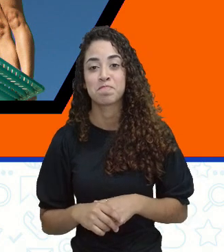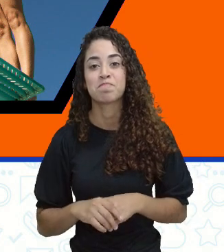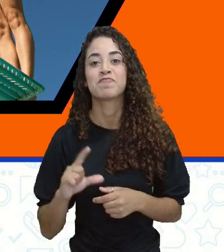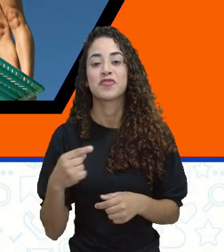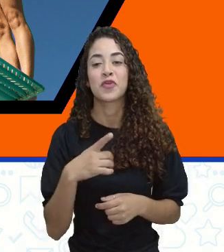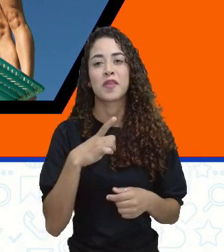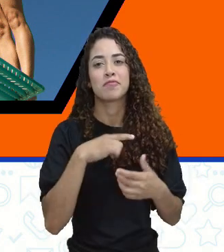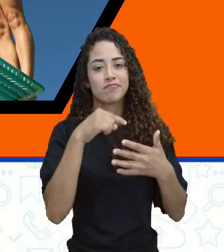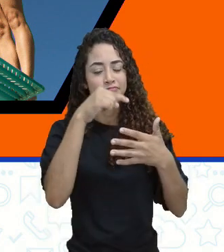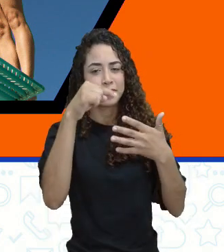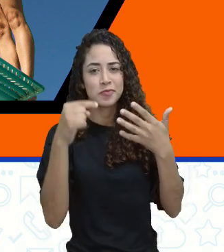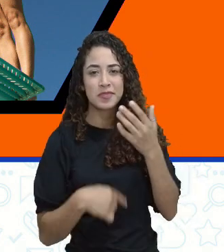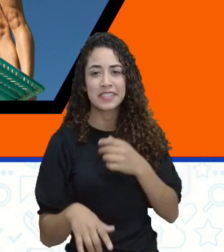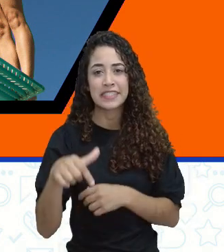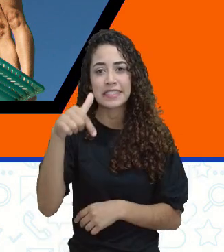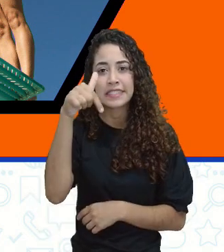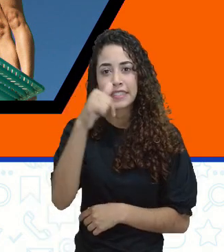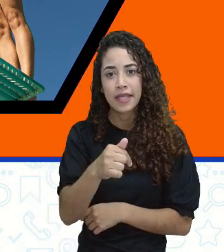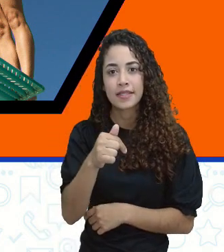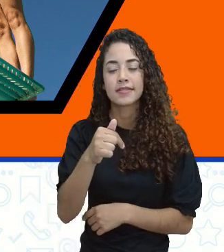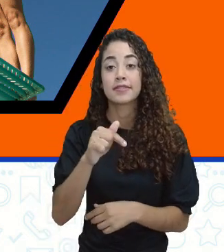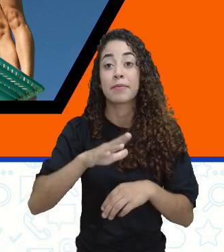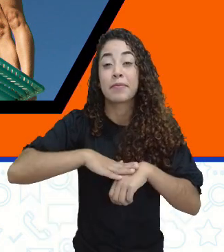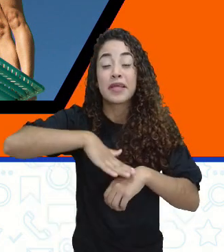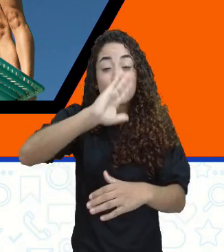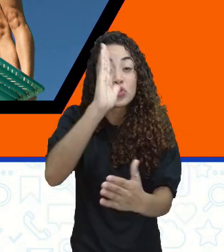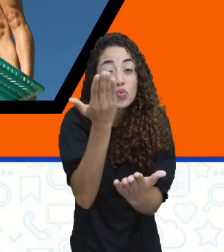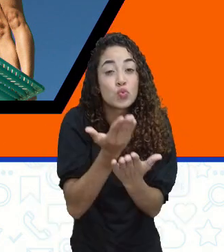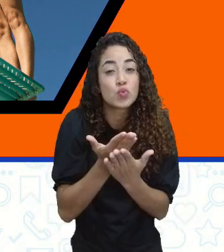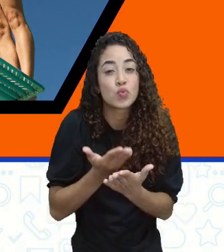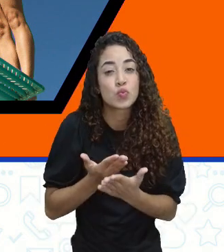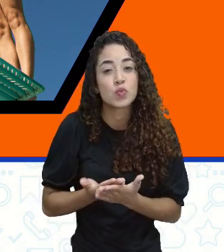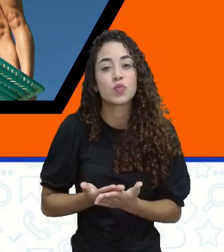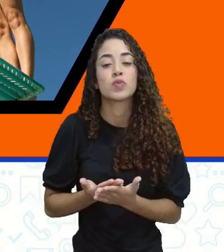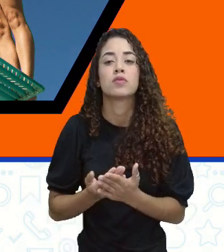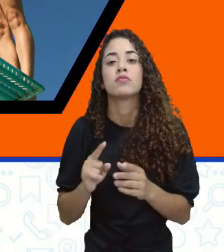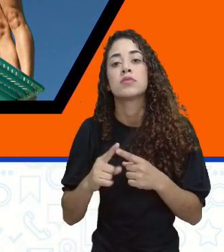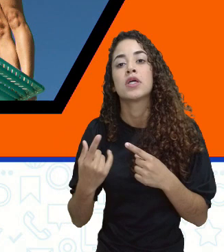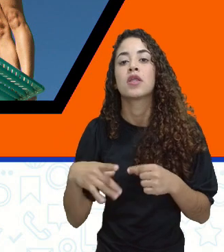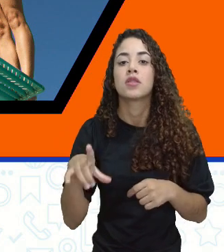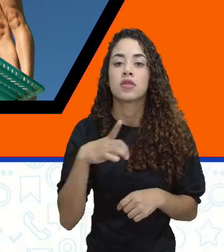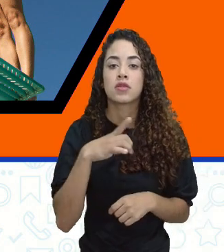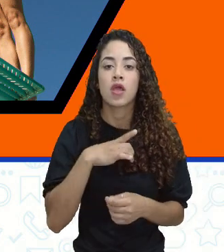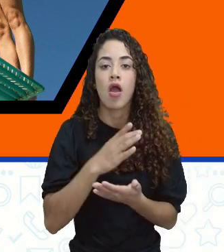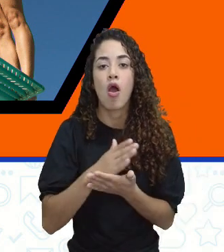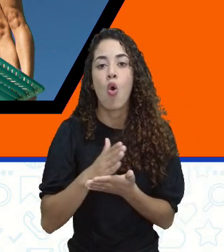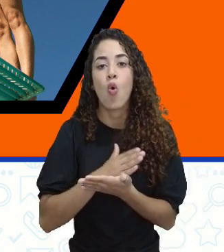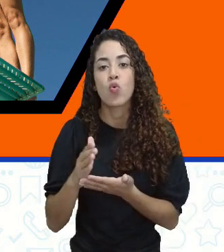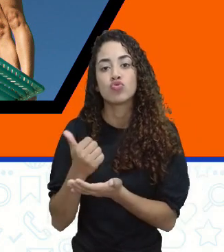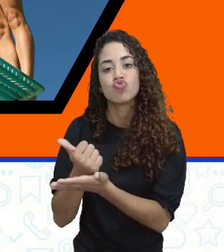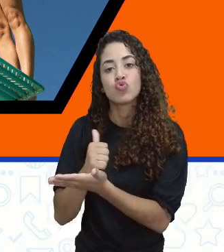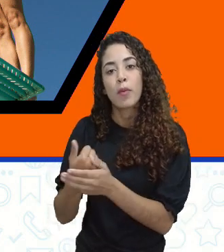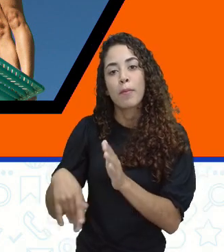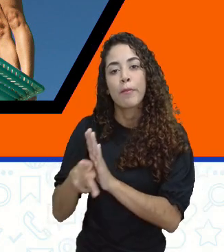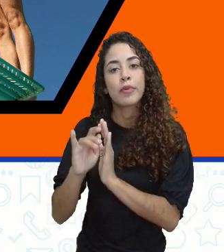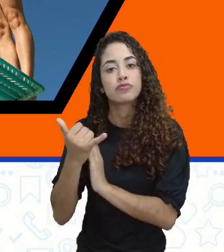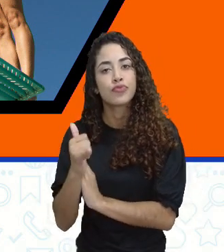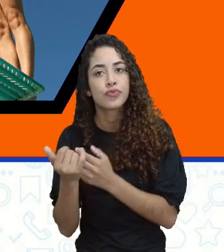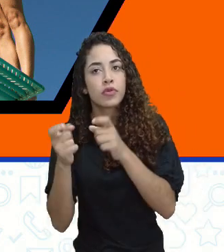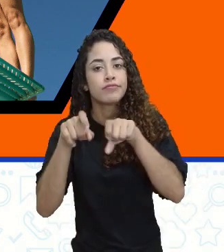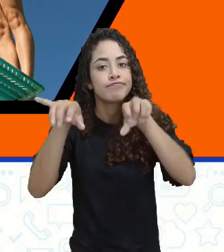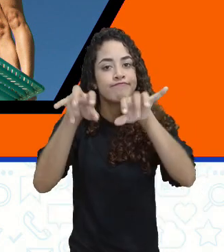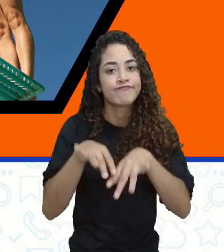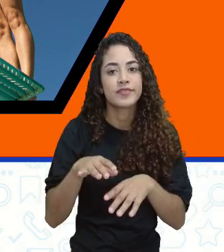temos 7. Esses são os mais estudados, mas nós também temos os esportes eletrônicos, né? Que está